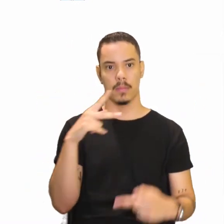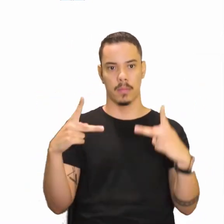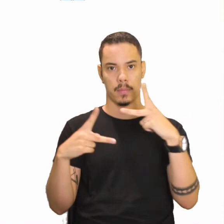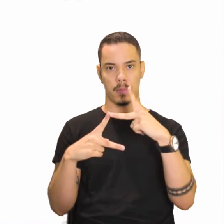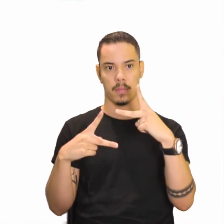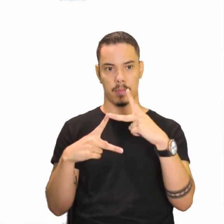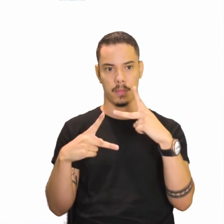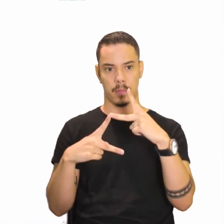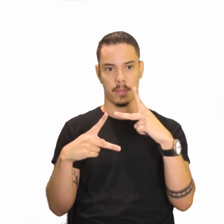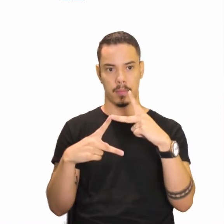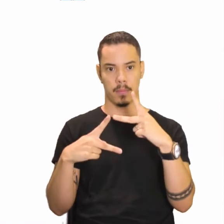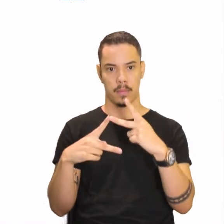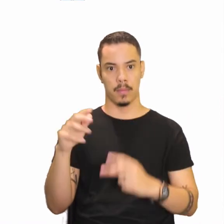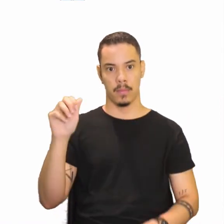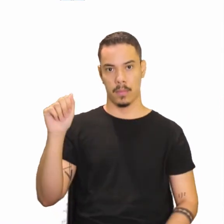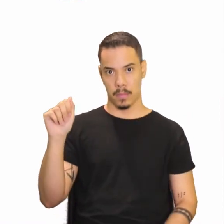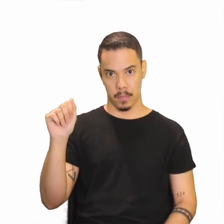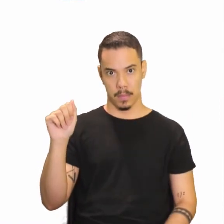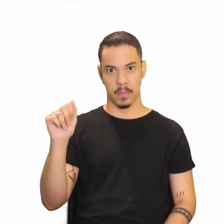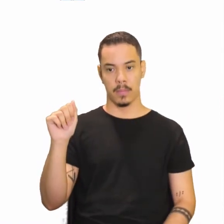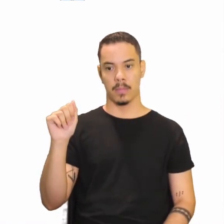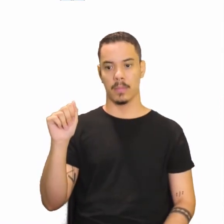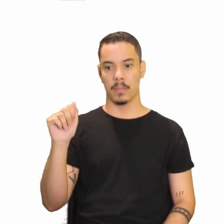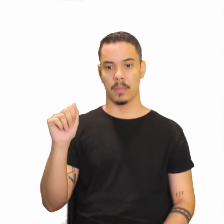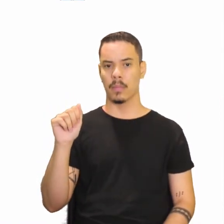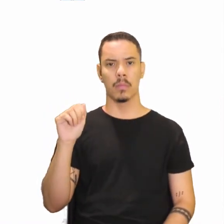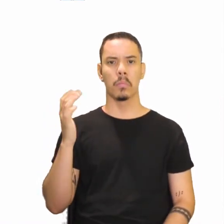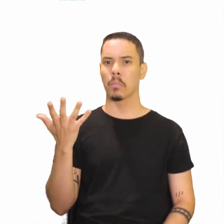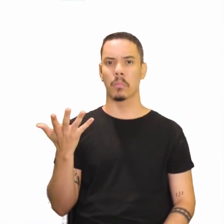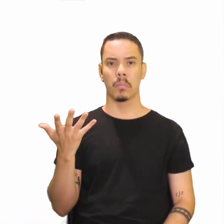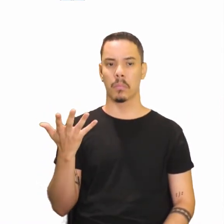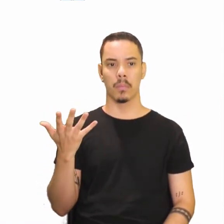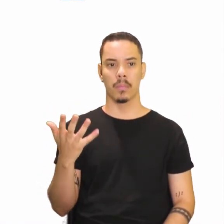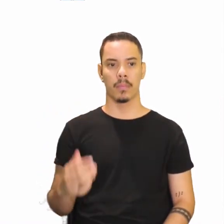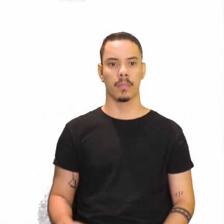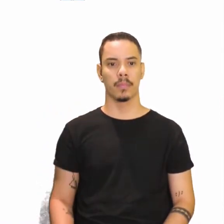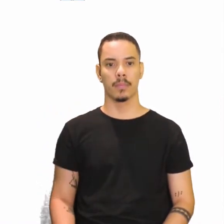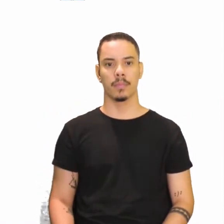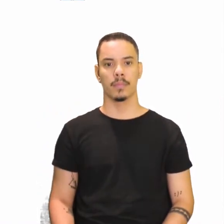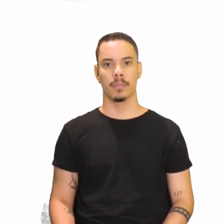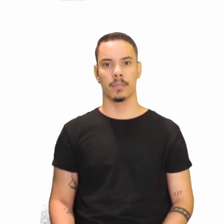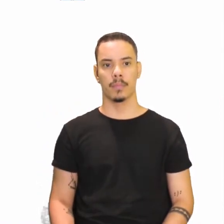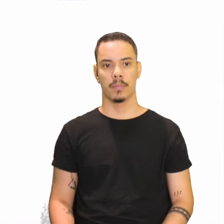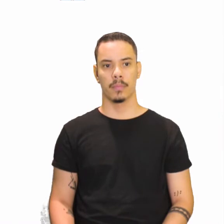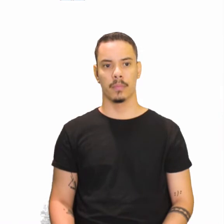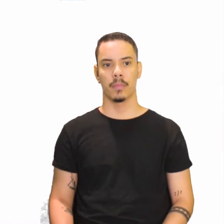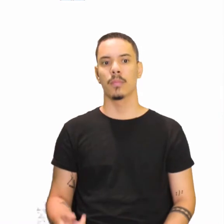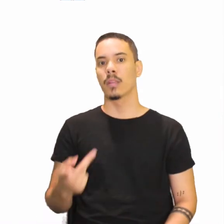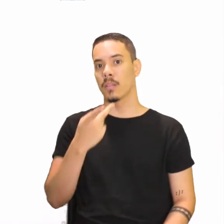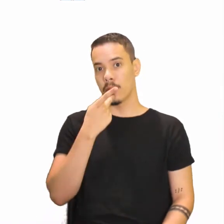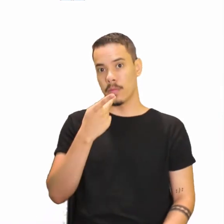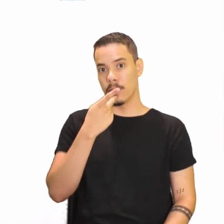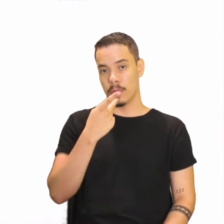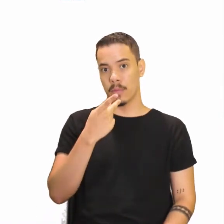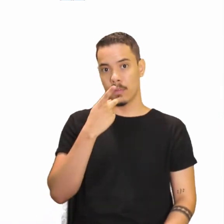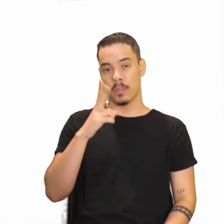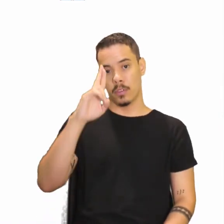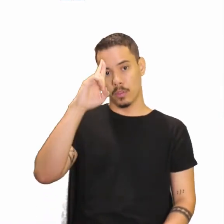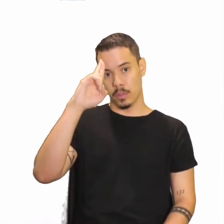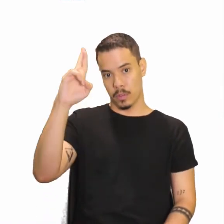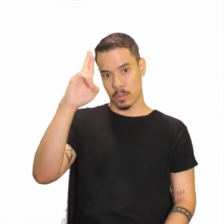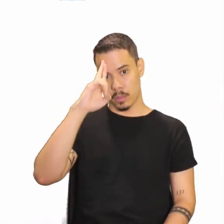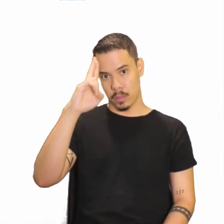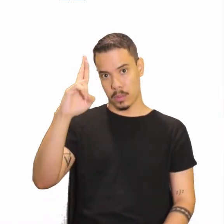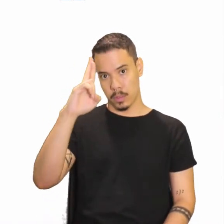preposição a, com a preposição a, o que a gente vai acontecer? Olha só. Falarei com o diretor daqui a 5